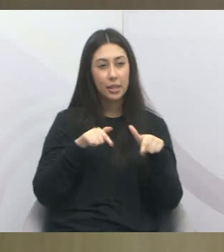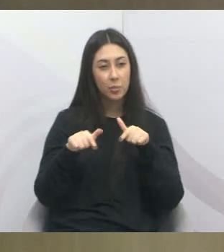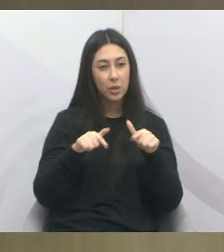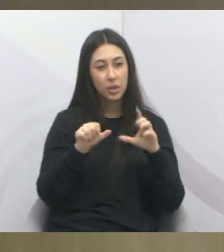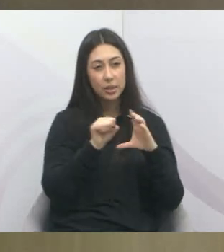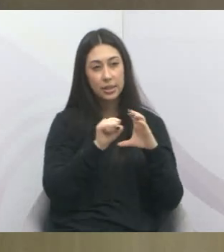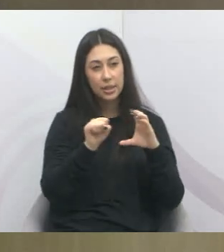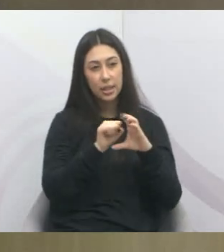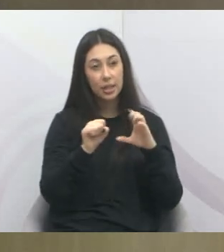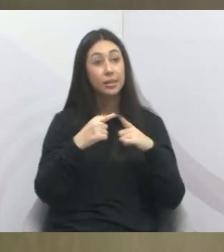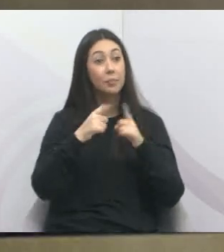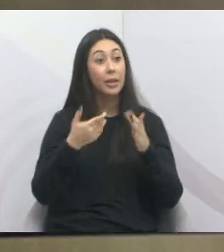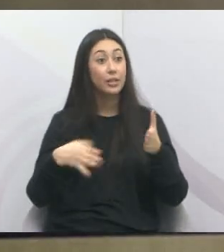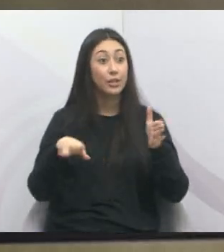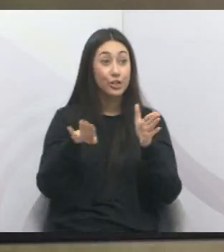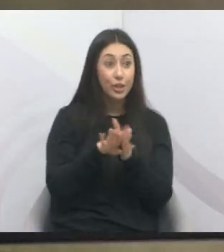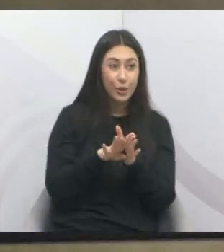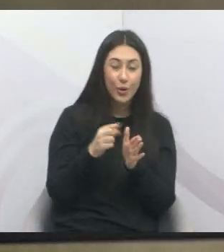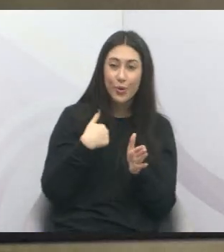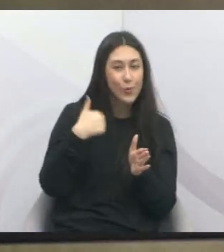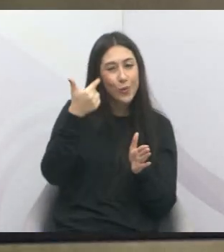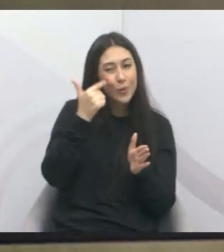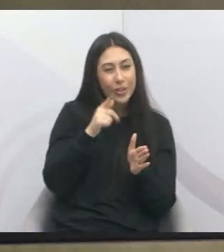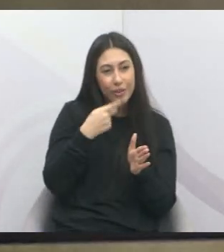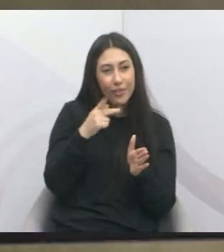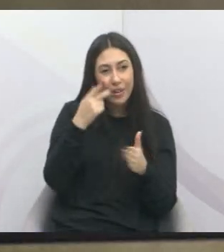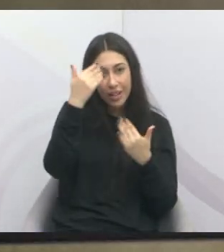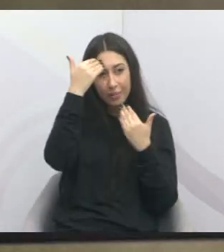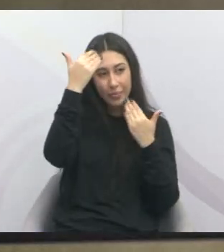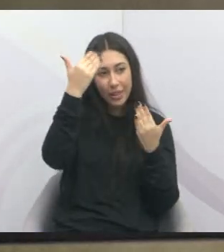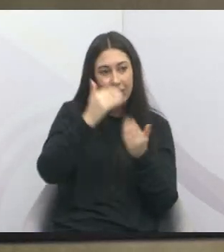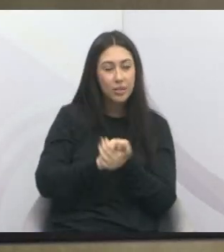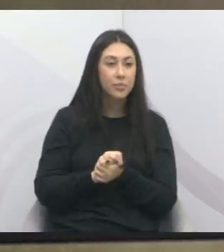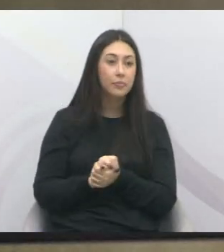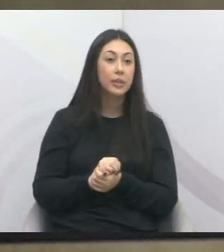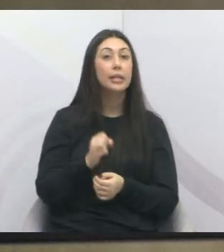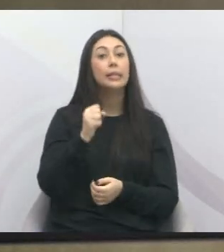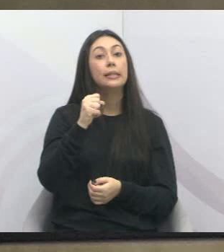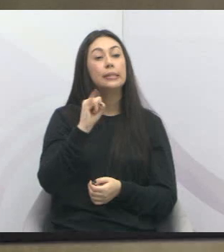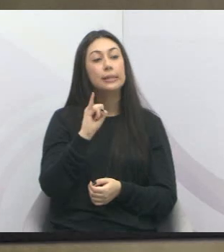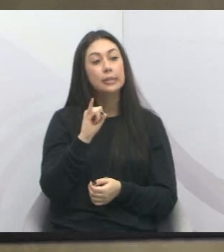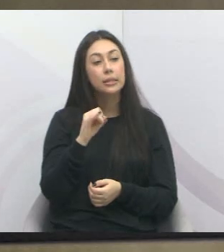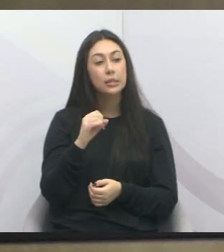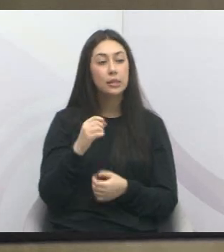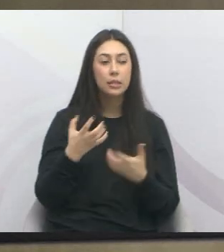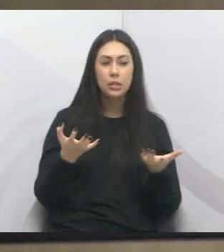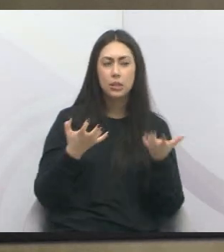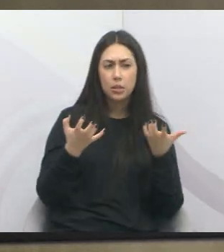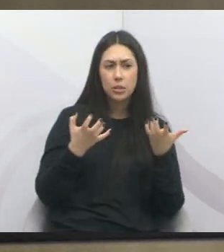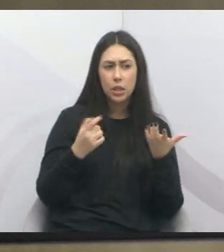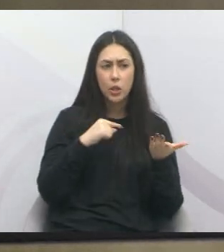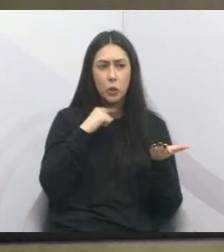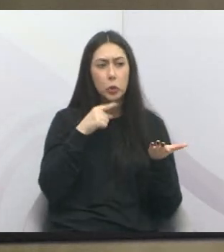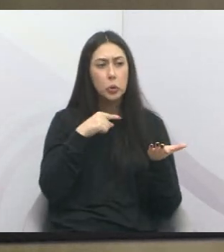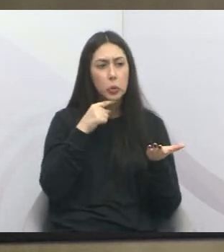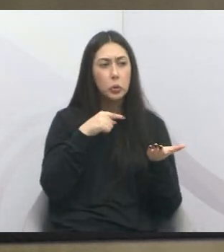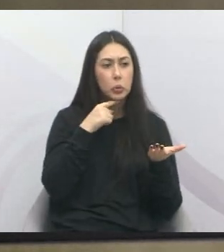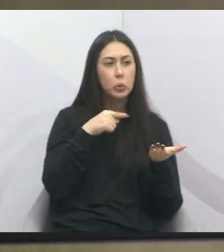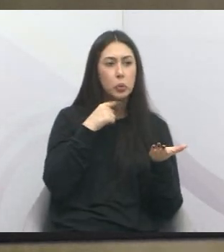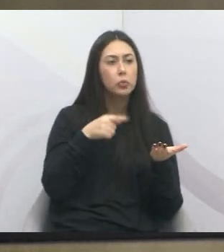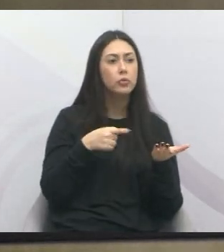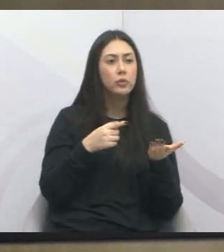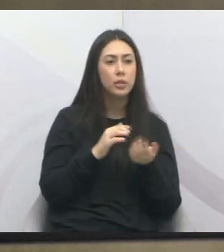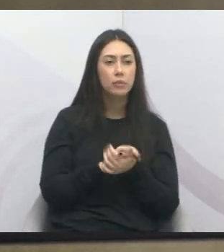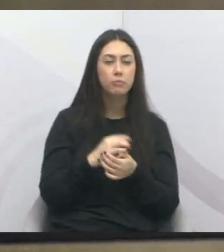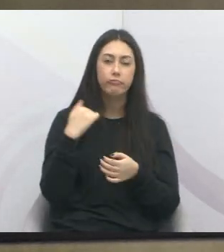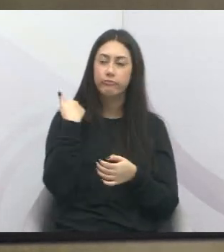né? Mas aí você chegou, nem deu tempo de eu falar. Obrigada, viu? Se alguém quiser tirar alguma dúvida,